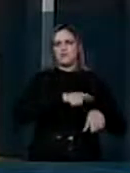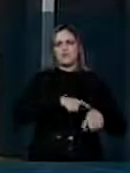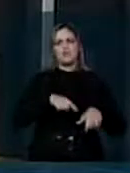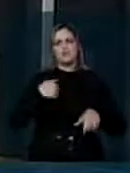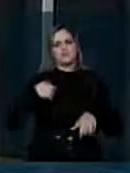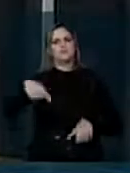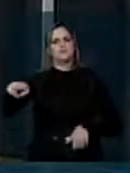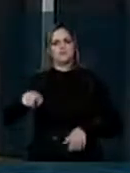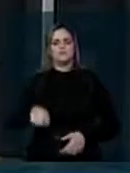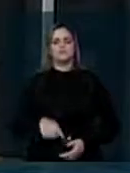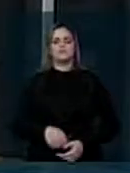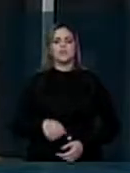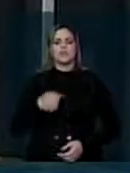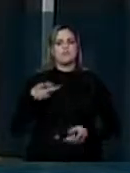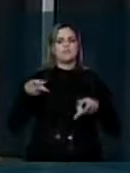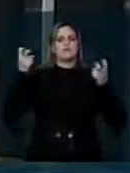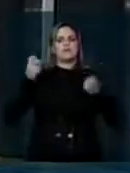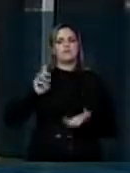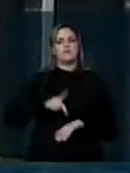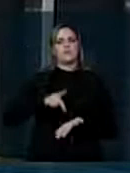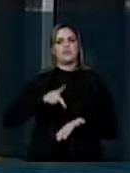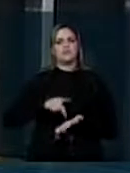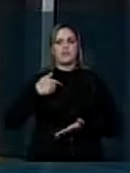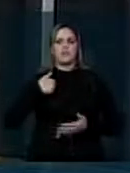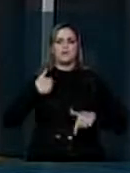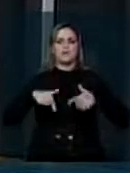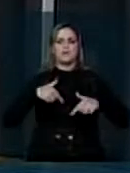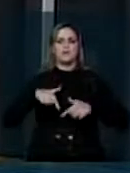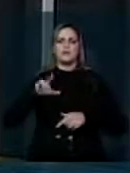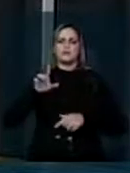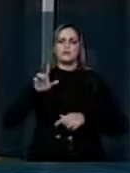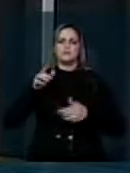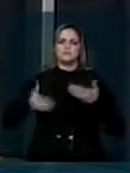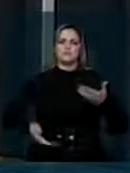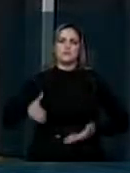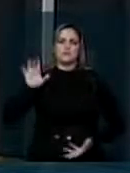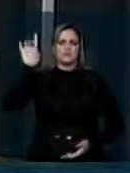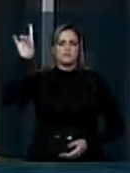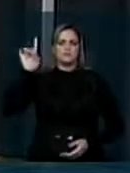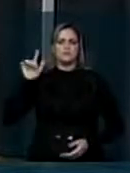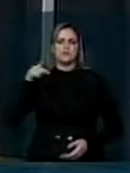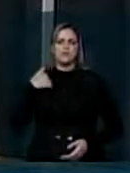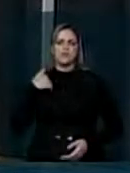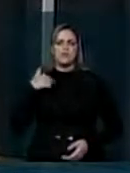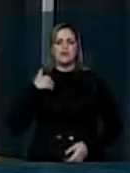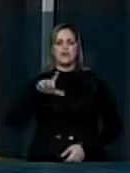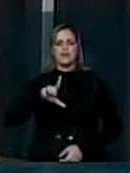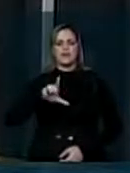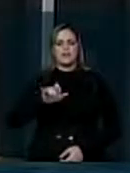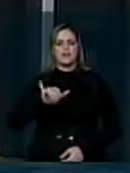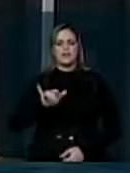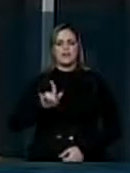Eu vi que esta é a verdadeira diaconia, e que, como leigo, que tem sido, eu diria,